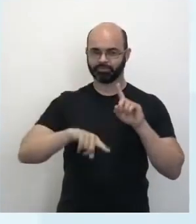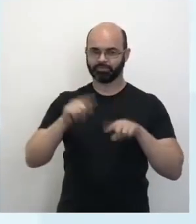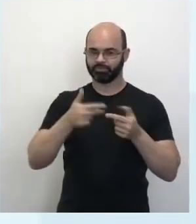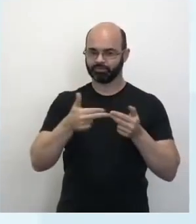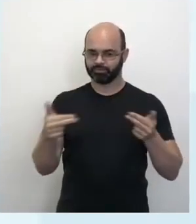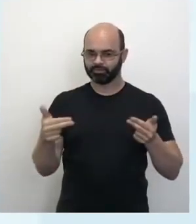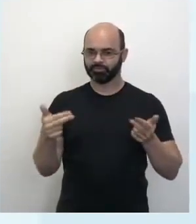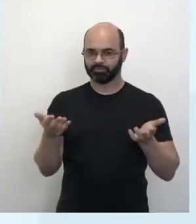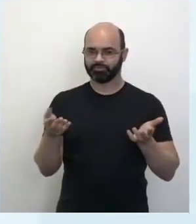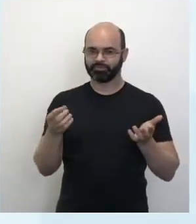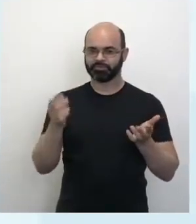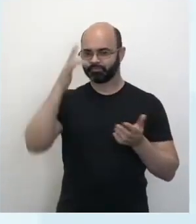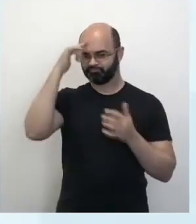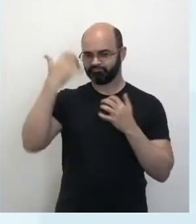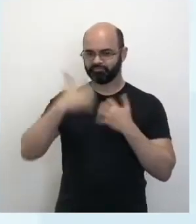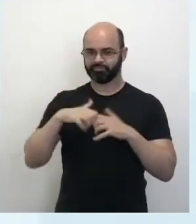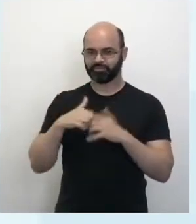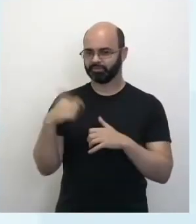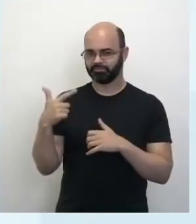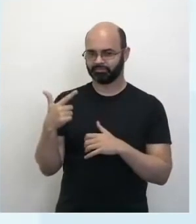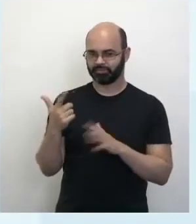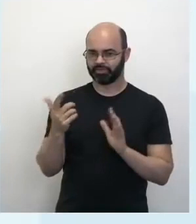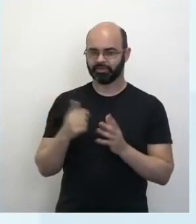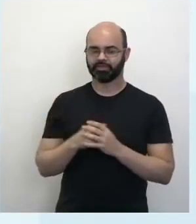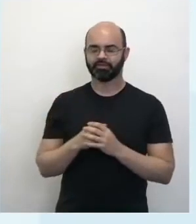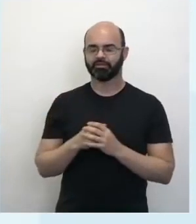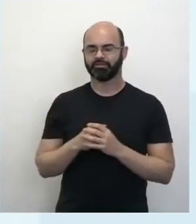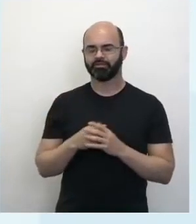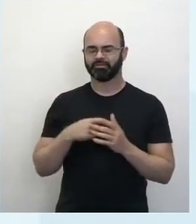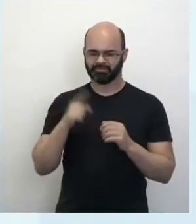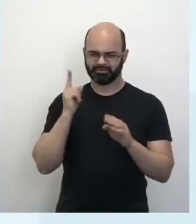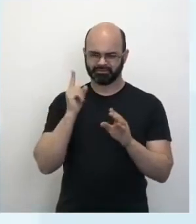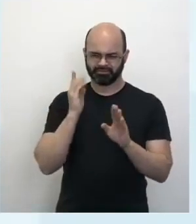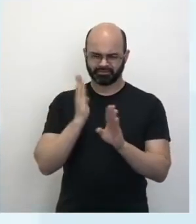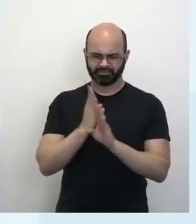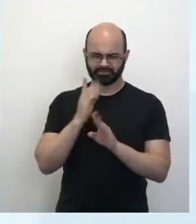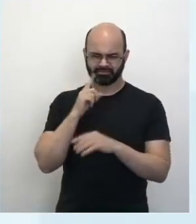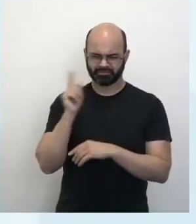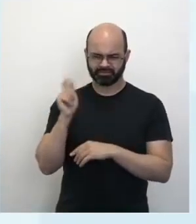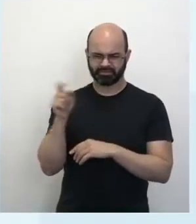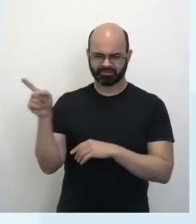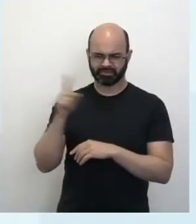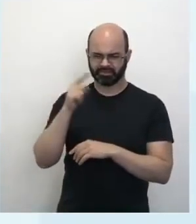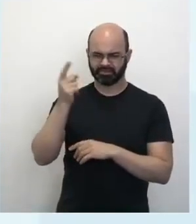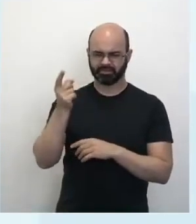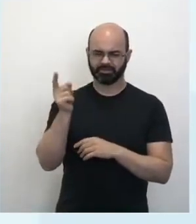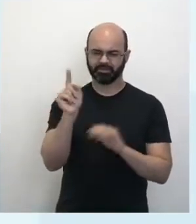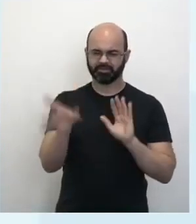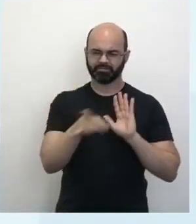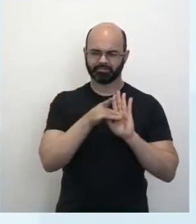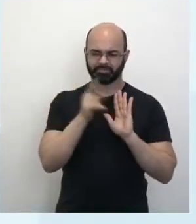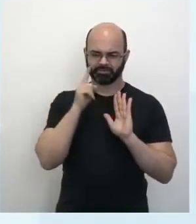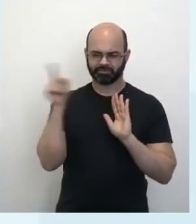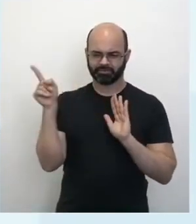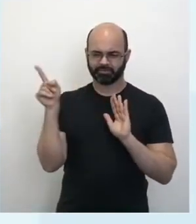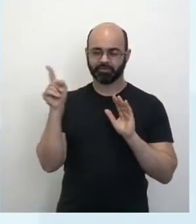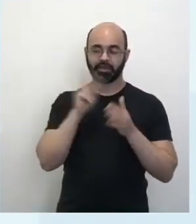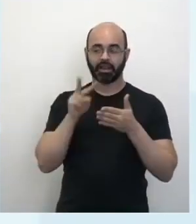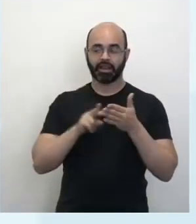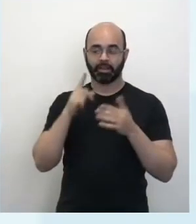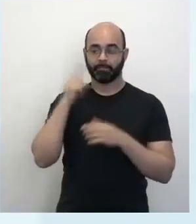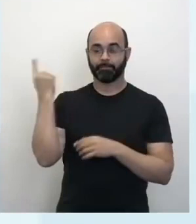ou seres irracionais, você consegue identificar aí se tem alguma personificação? Então, vou fazer a leitura de cada